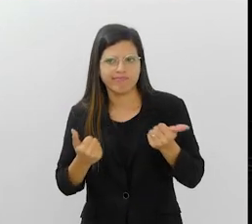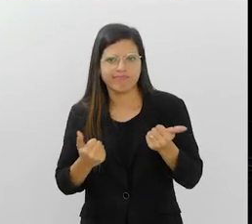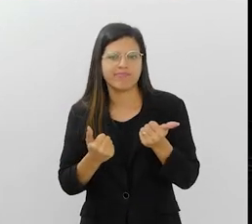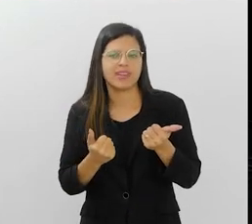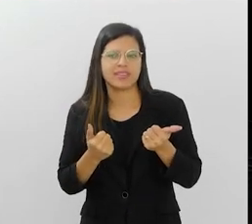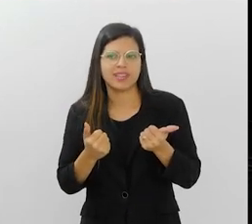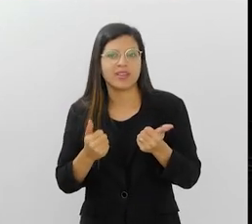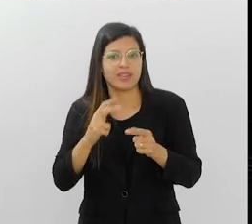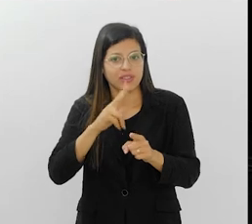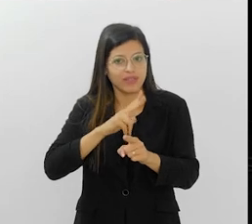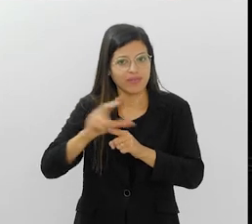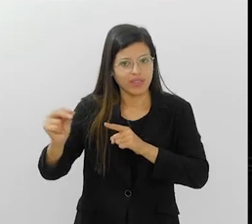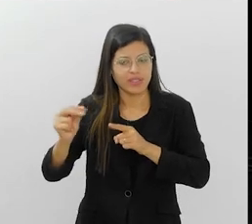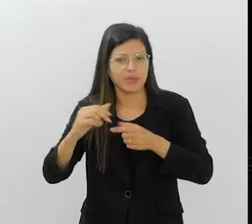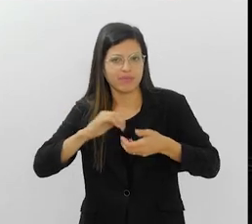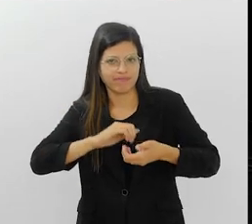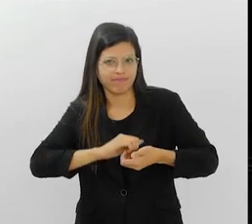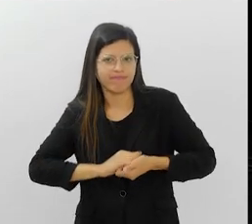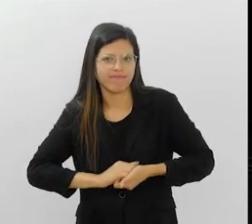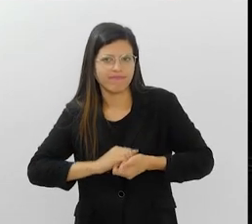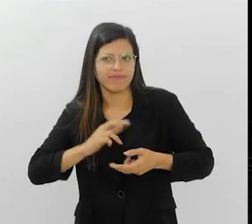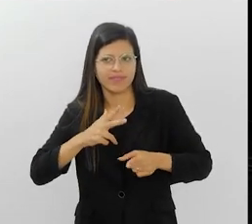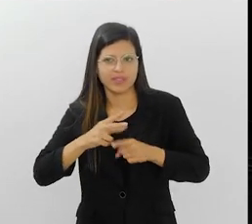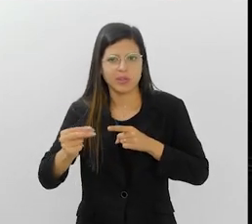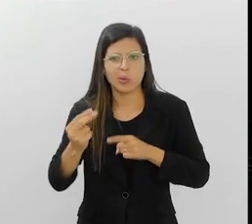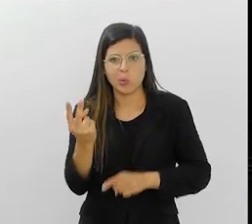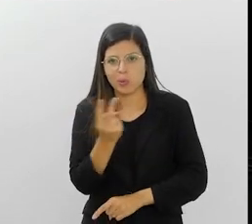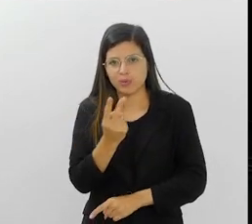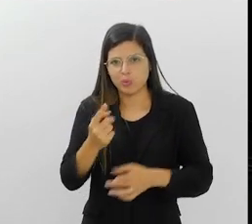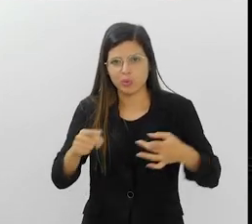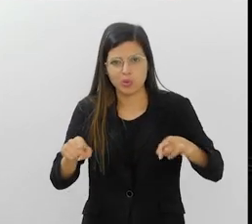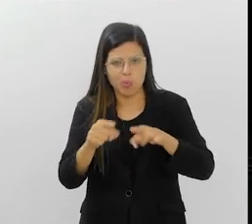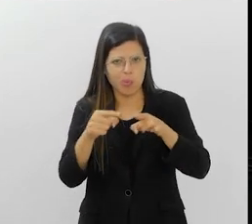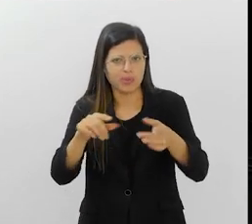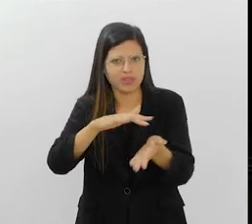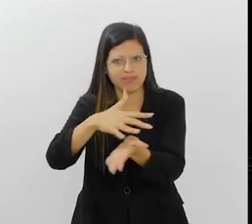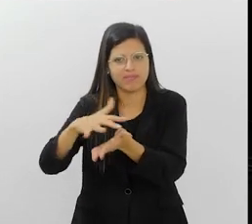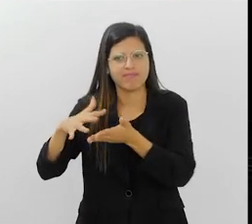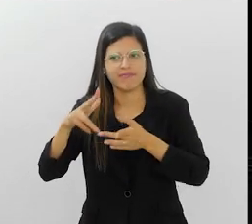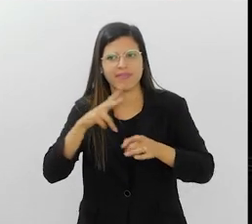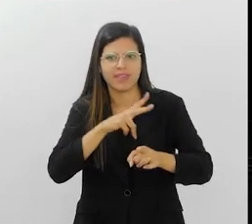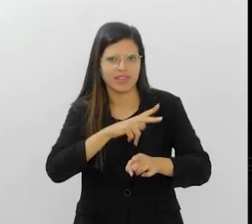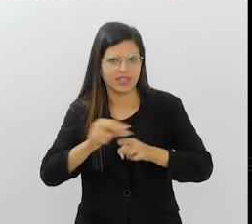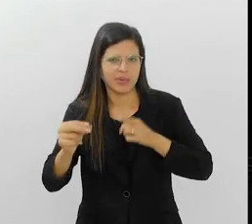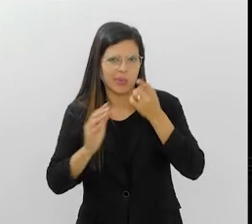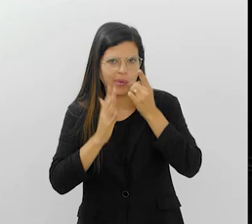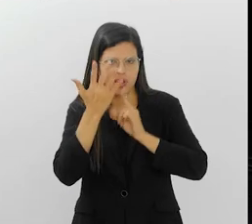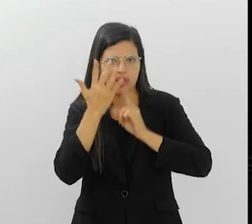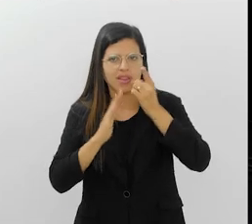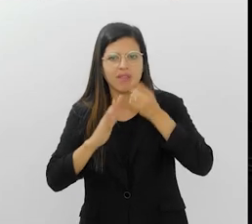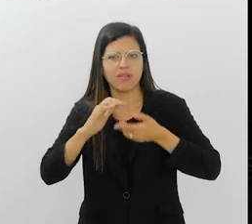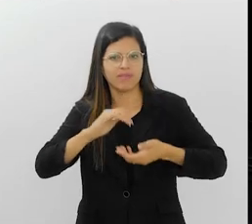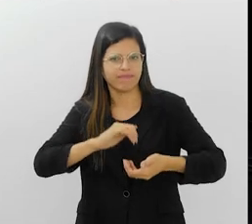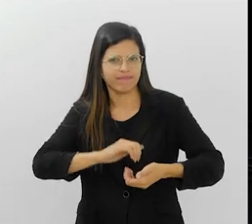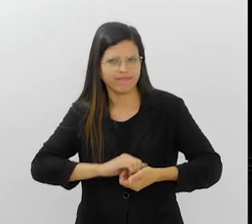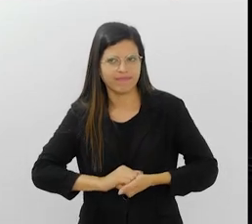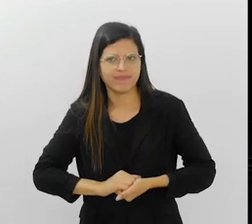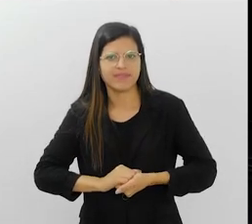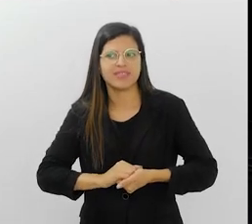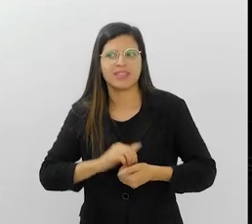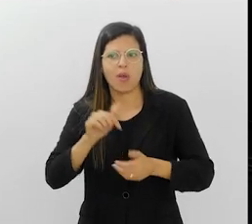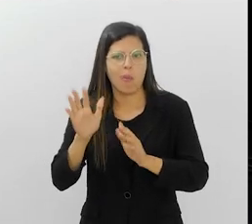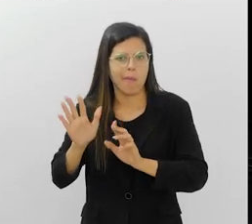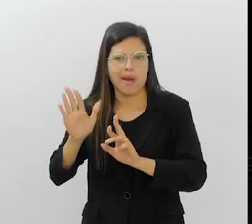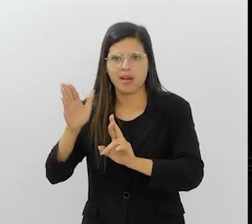de ganhar na Viradouro e a Viradouro ser campeã. Eu ganhei dois sambas na Viradouro, os dois sambas da escola foi campeã no carnaval. A Viradouro hoje é uma